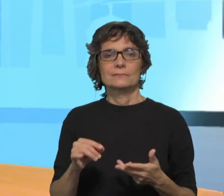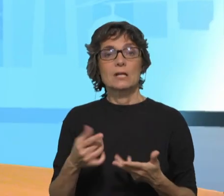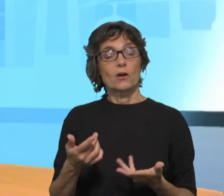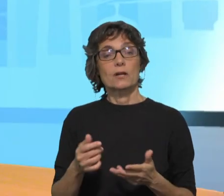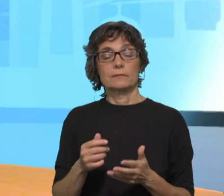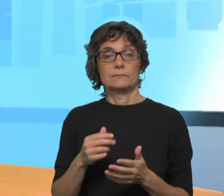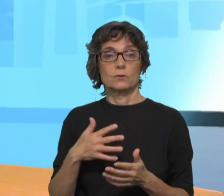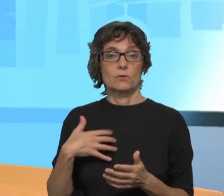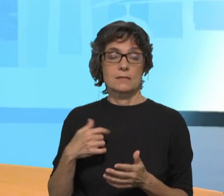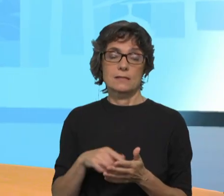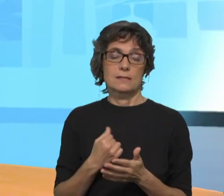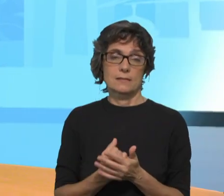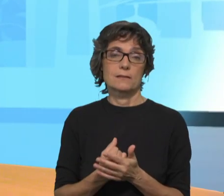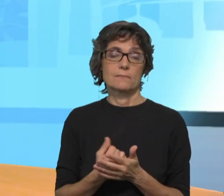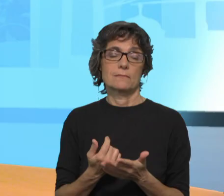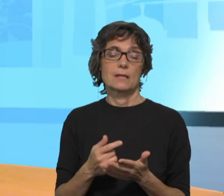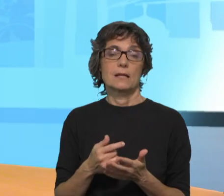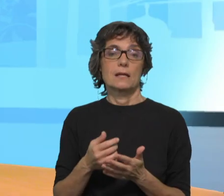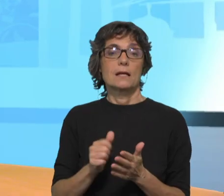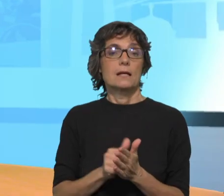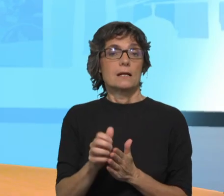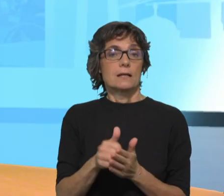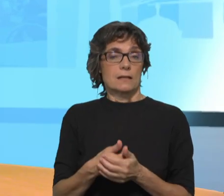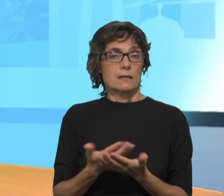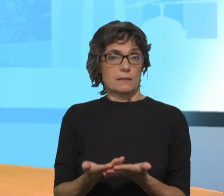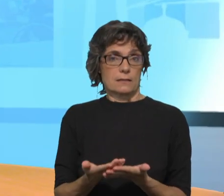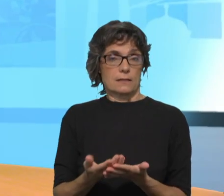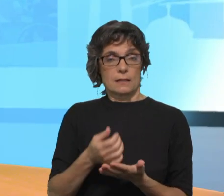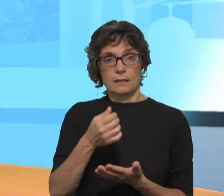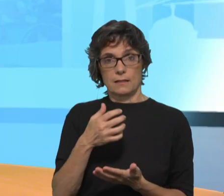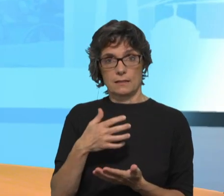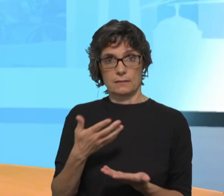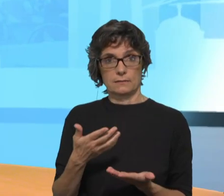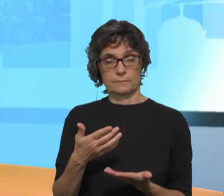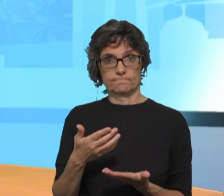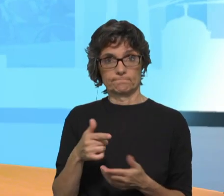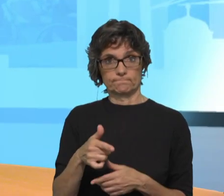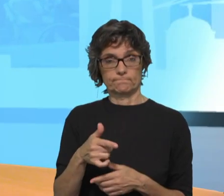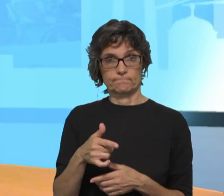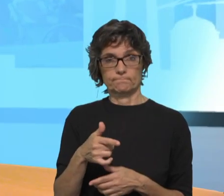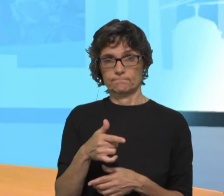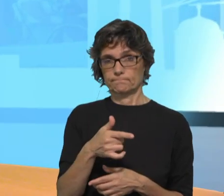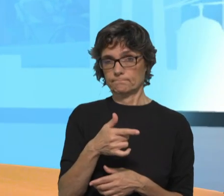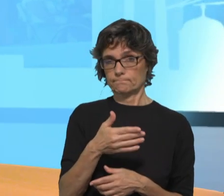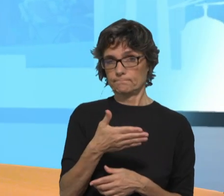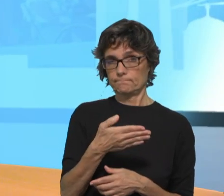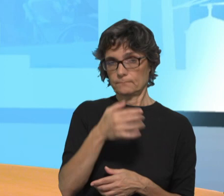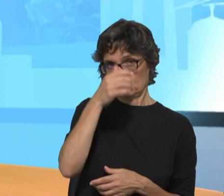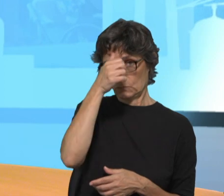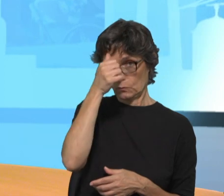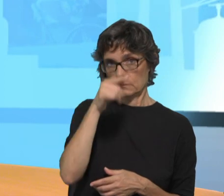habitual nestes programas da sexta-feira. O próximo será o 17º domingo do Tempo